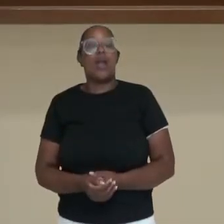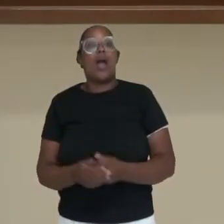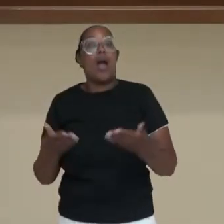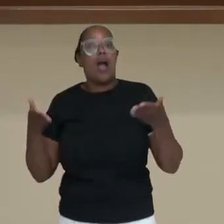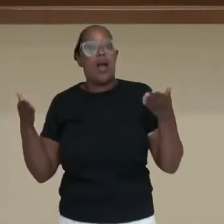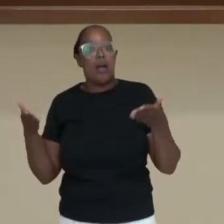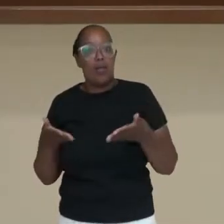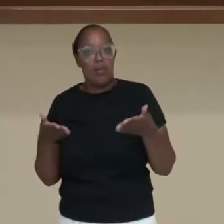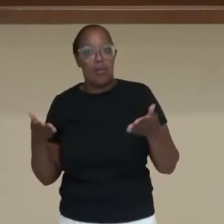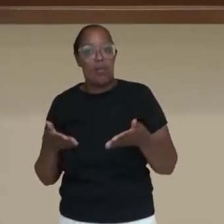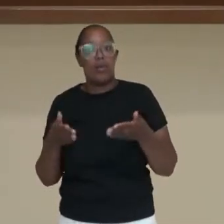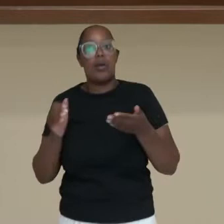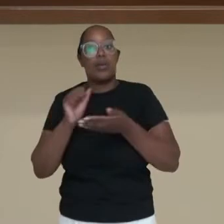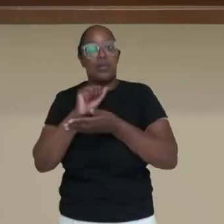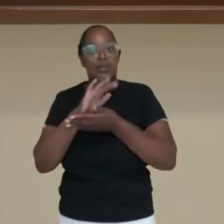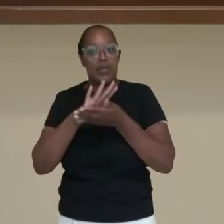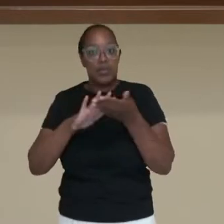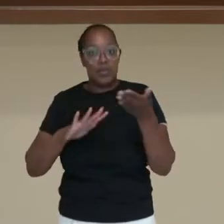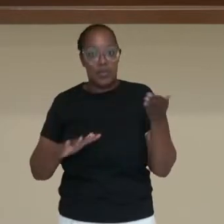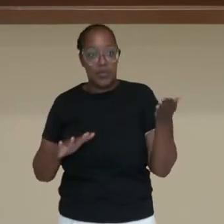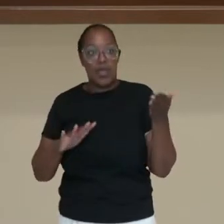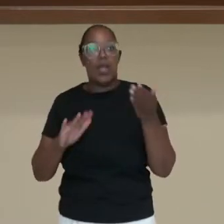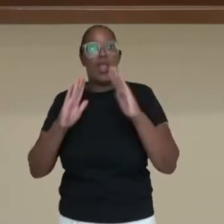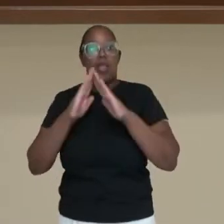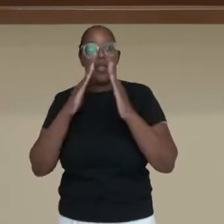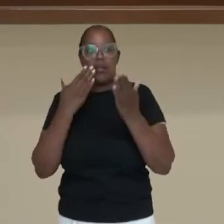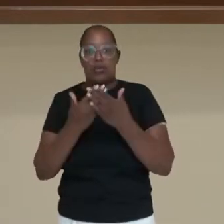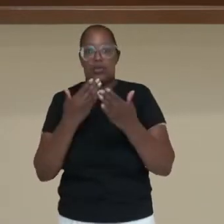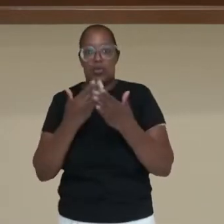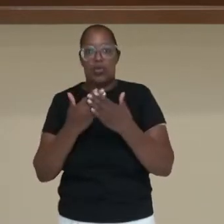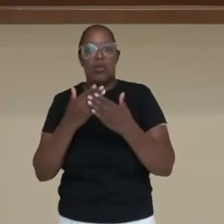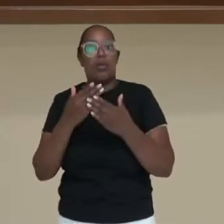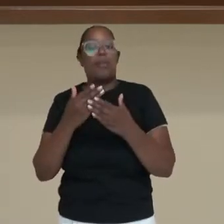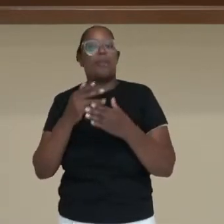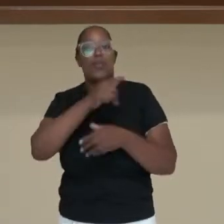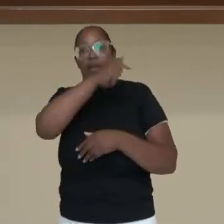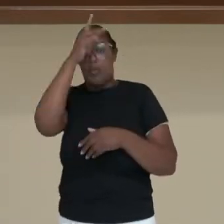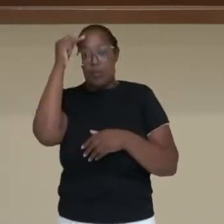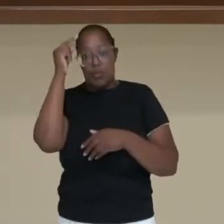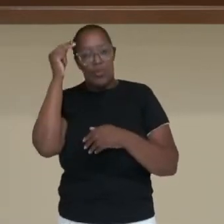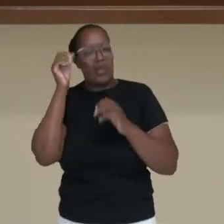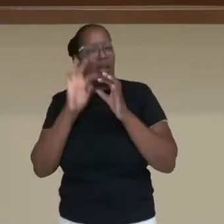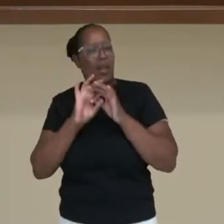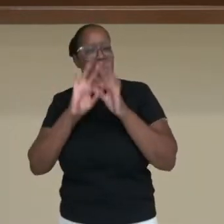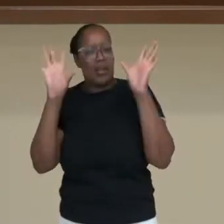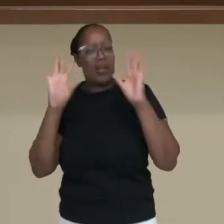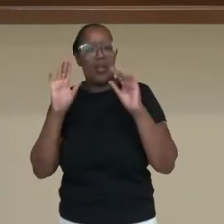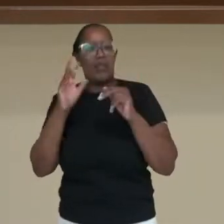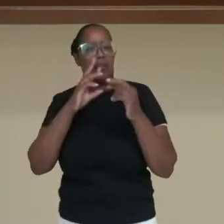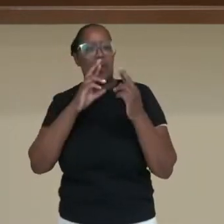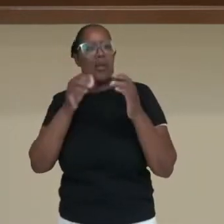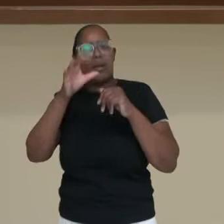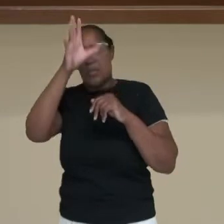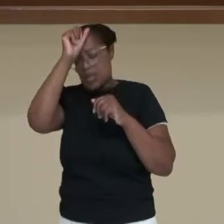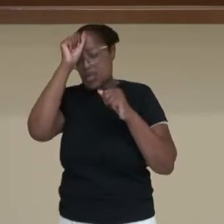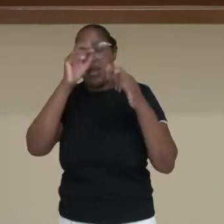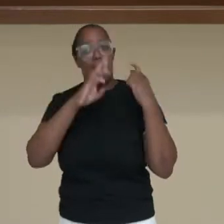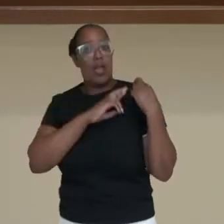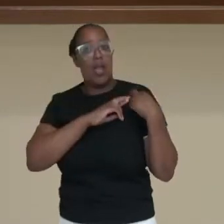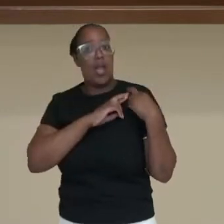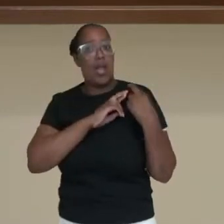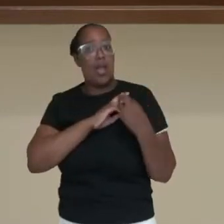Bom, a escola pública é espaço para a doutrinação religiosa? escreva um texto de pelo menos um